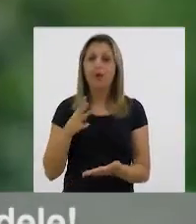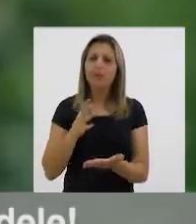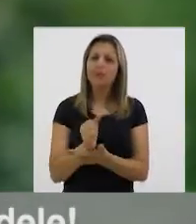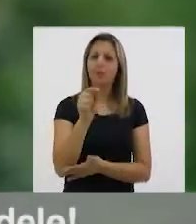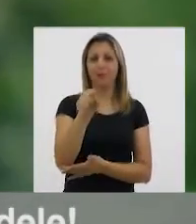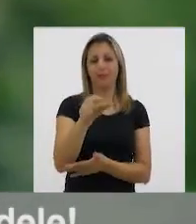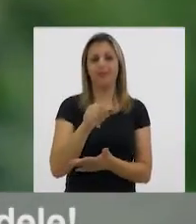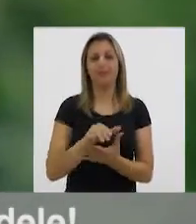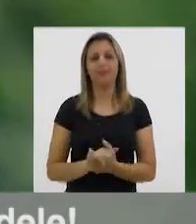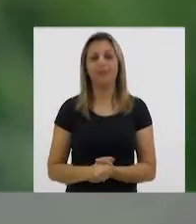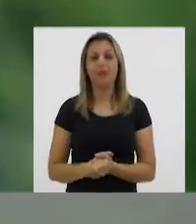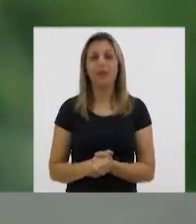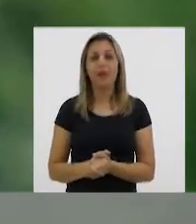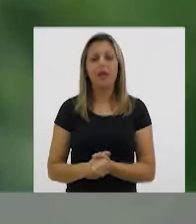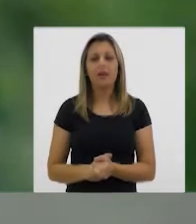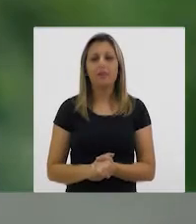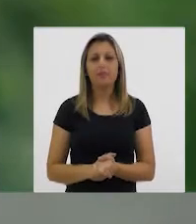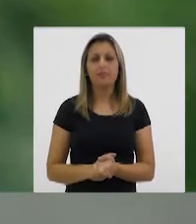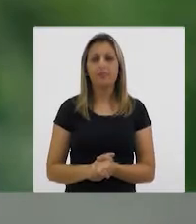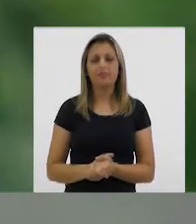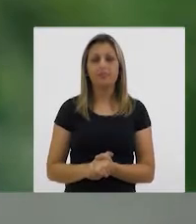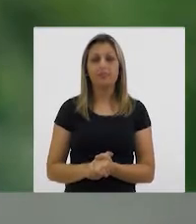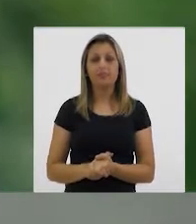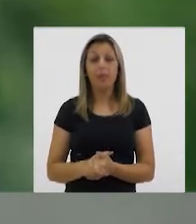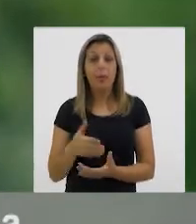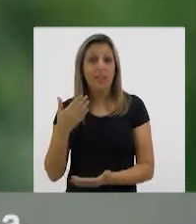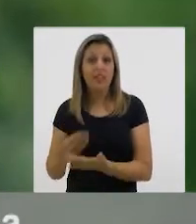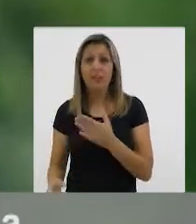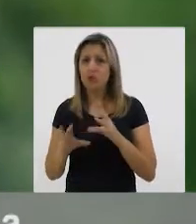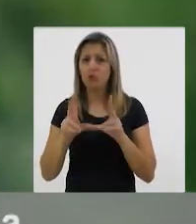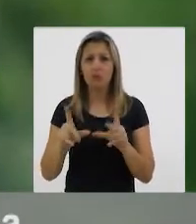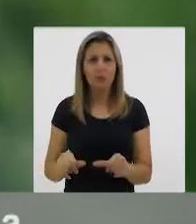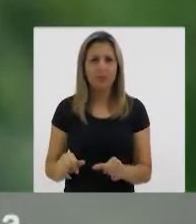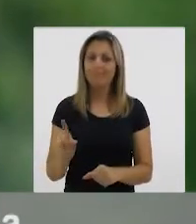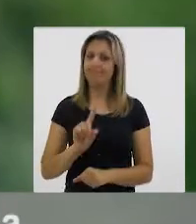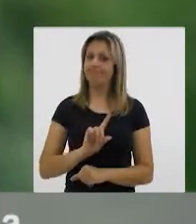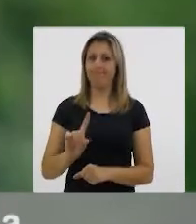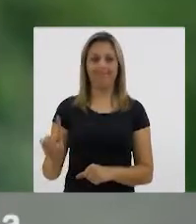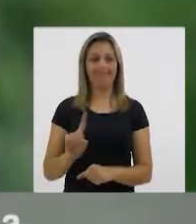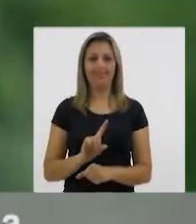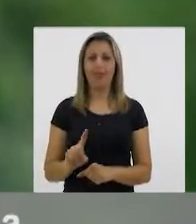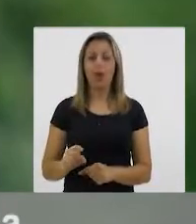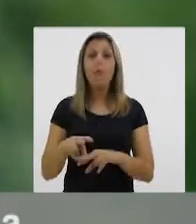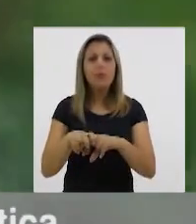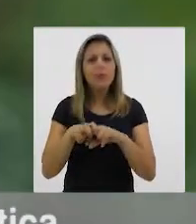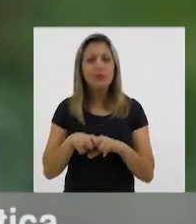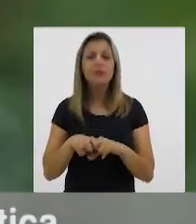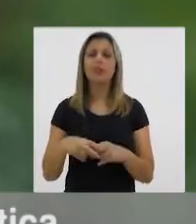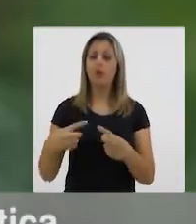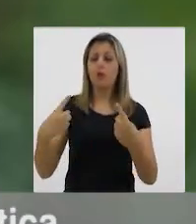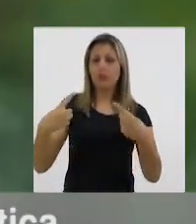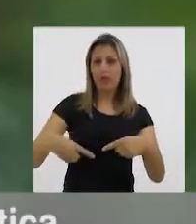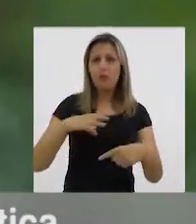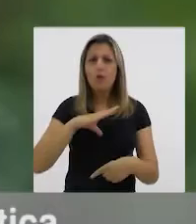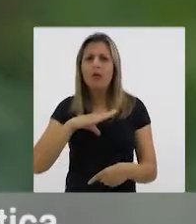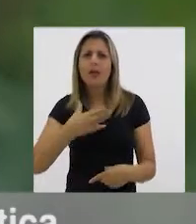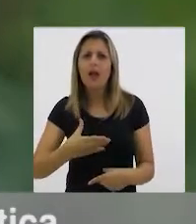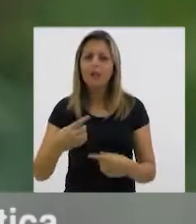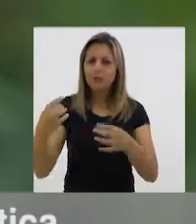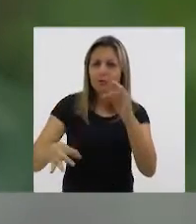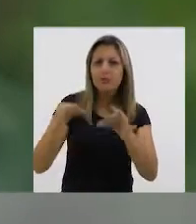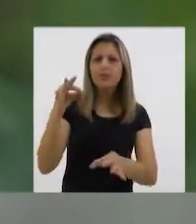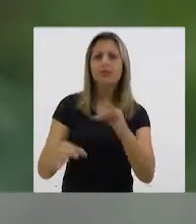para isso. É dele. E eu acho que correr o risco de perder isso é uma grande injustiça. É por isso que eu tenho coragem de